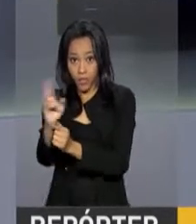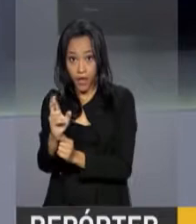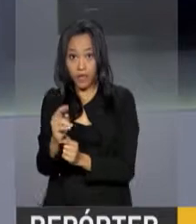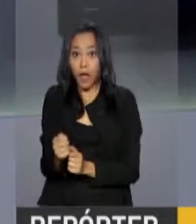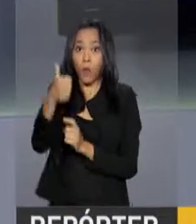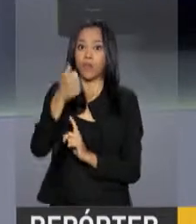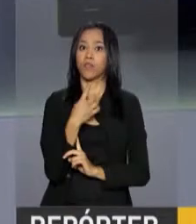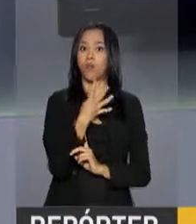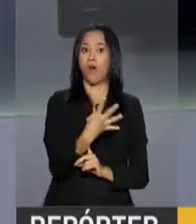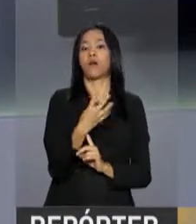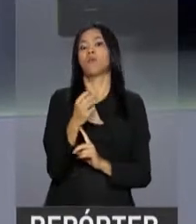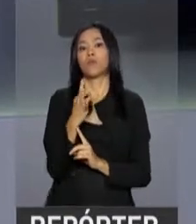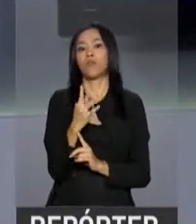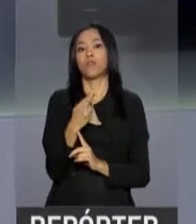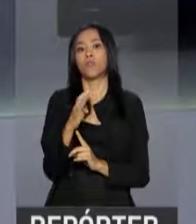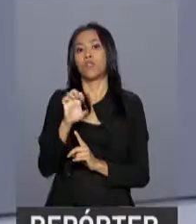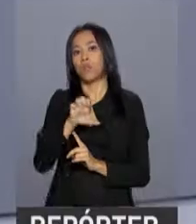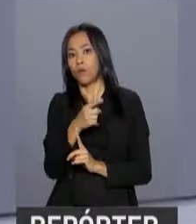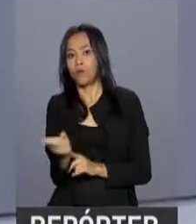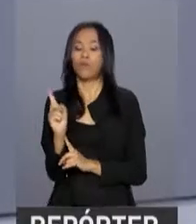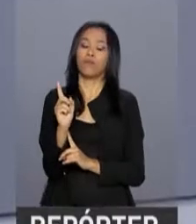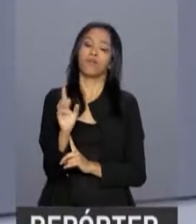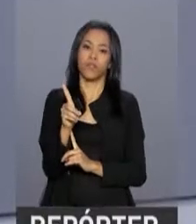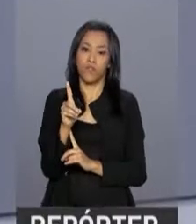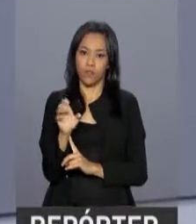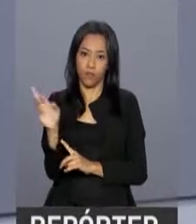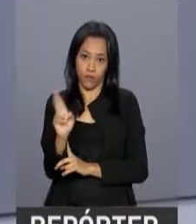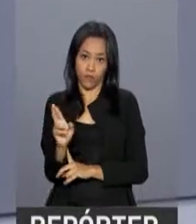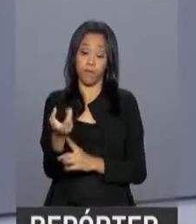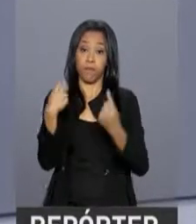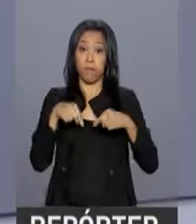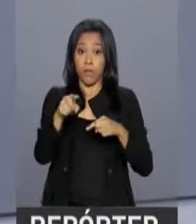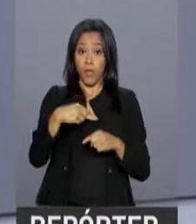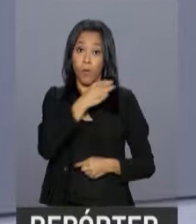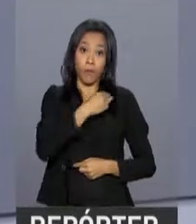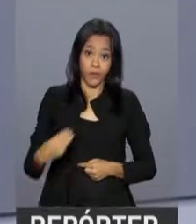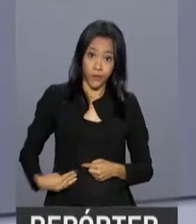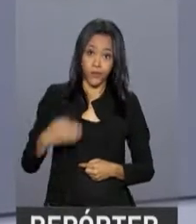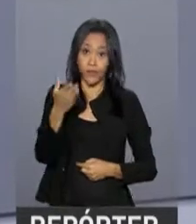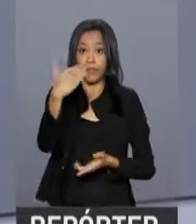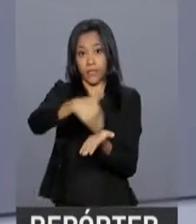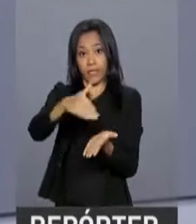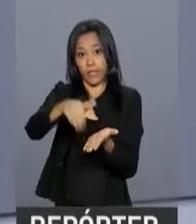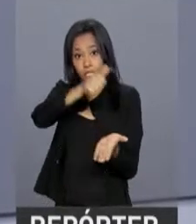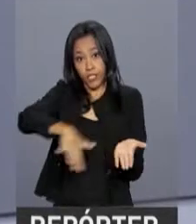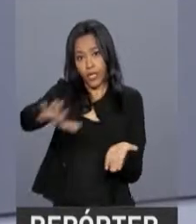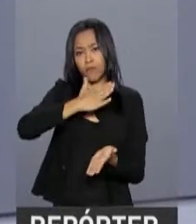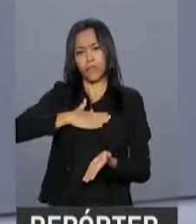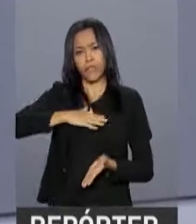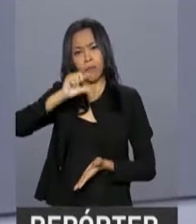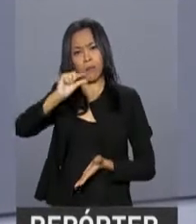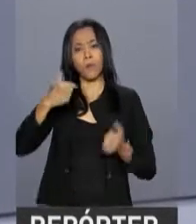reais para a dívida pública federal o ministro chefe da secretaria geral da presidência participa daqui a pouco da